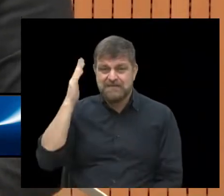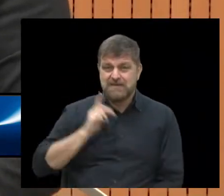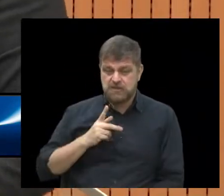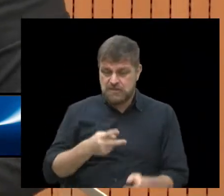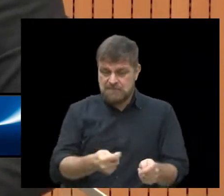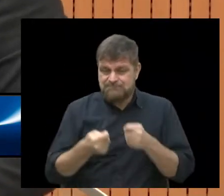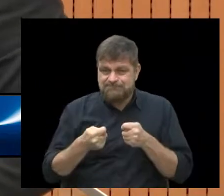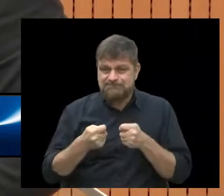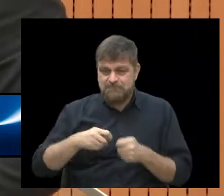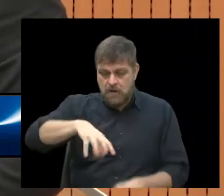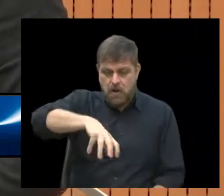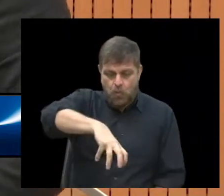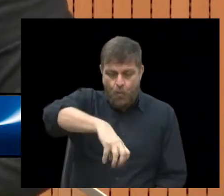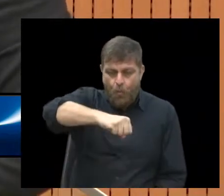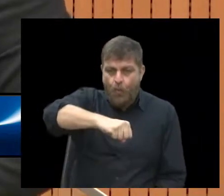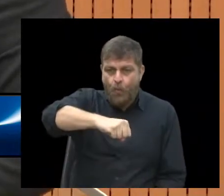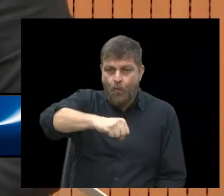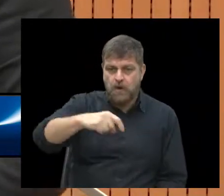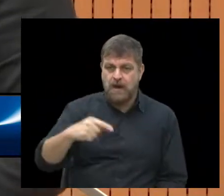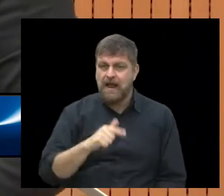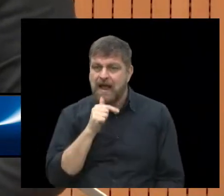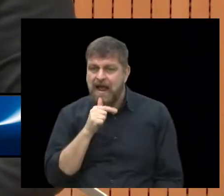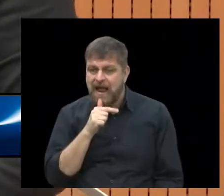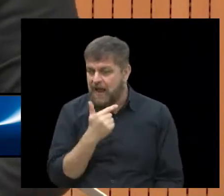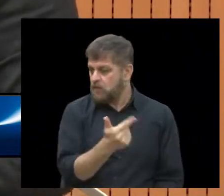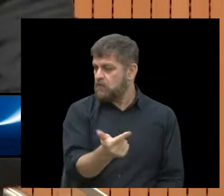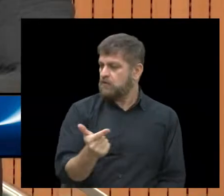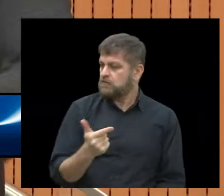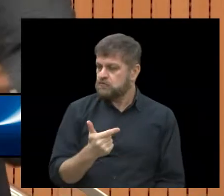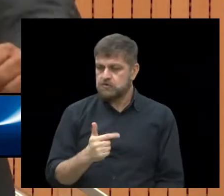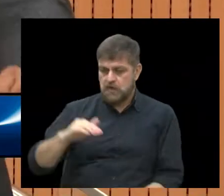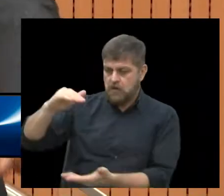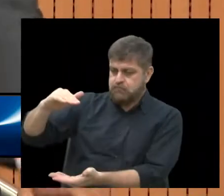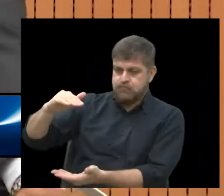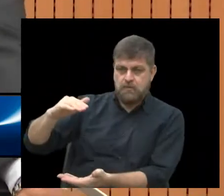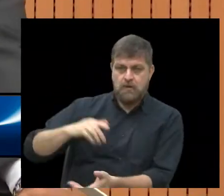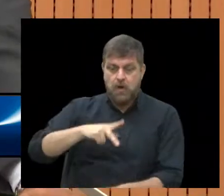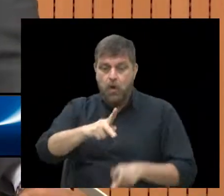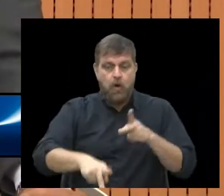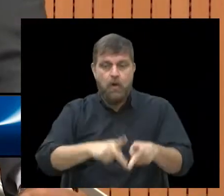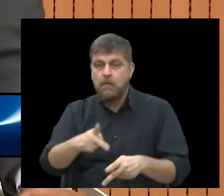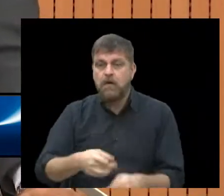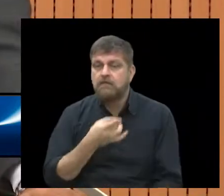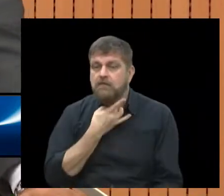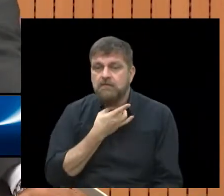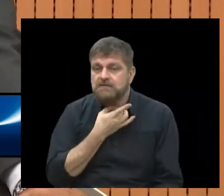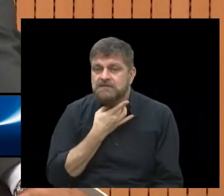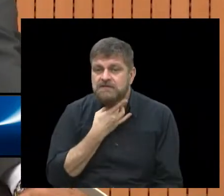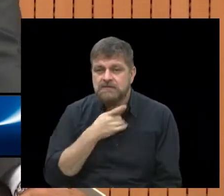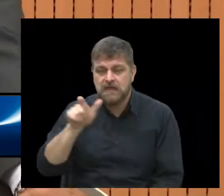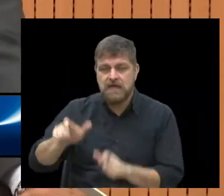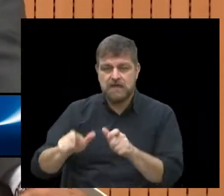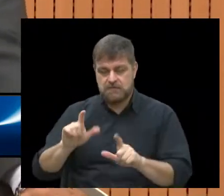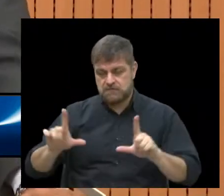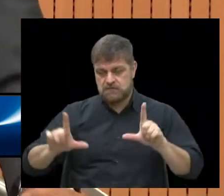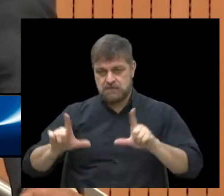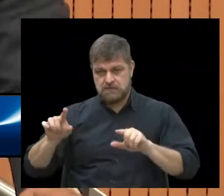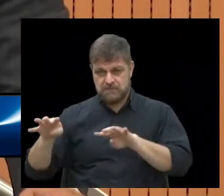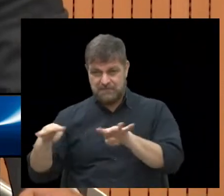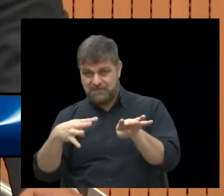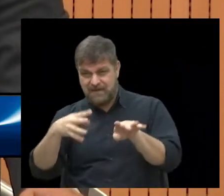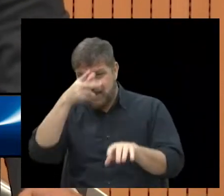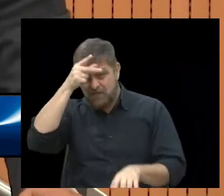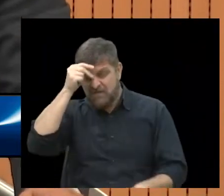água e não promoveu ali uma água mineral, uma água de garrafão, uma água para a população. Aí você que está em casa, você fala mal